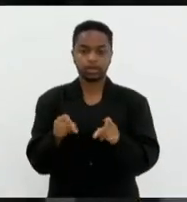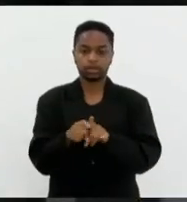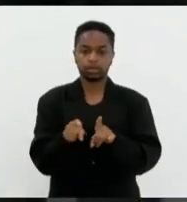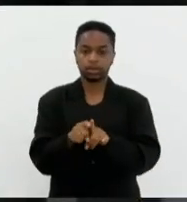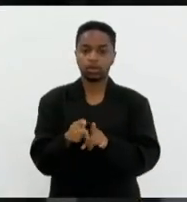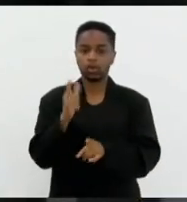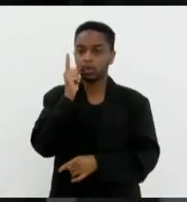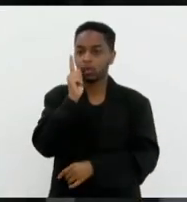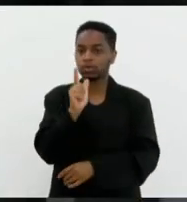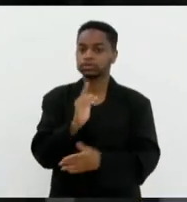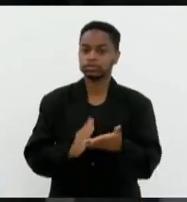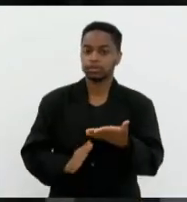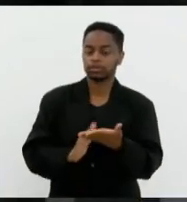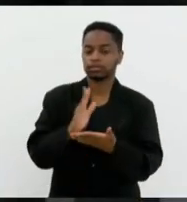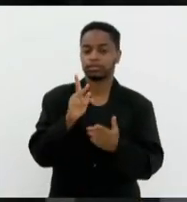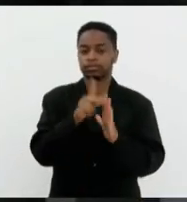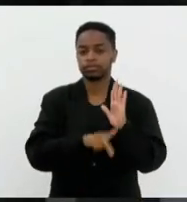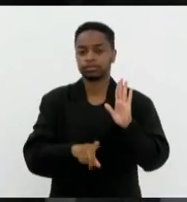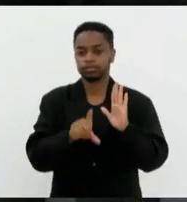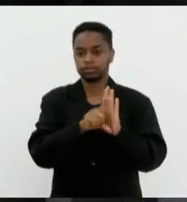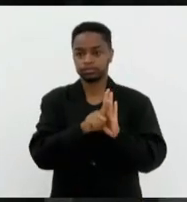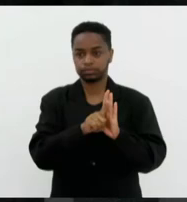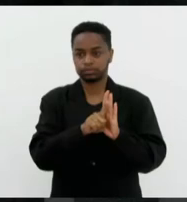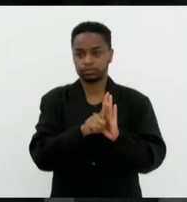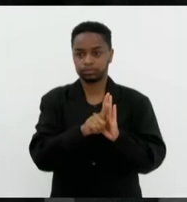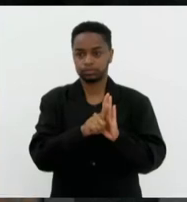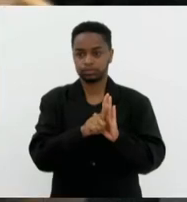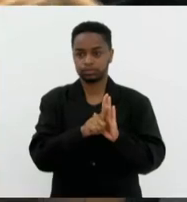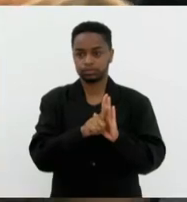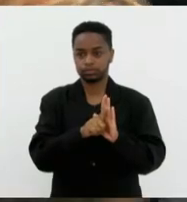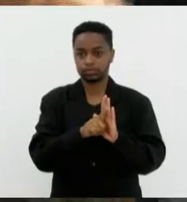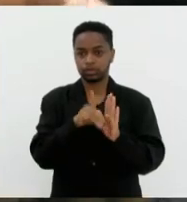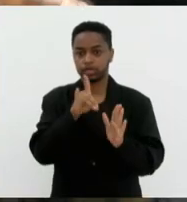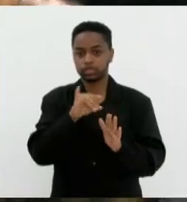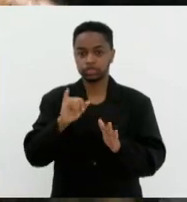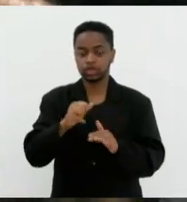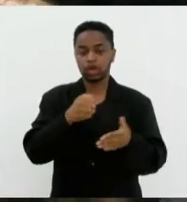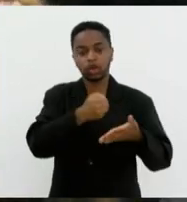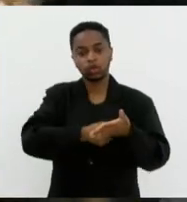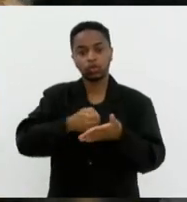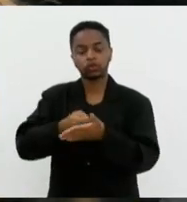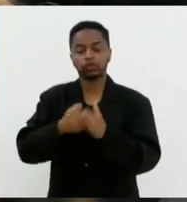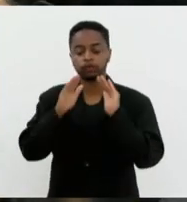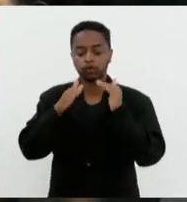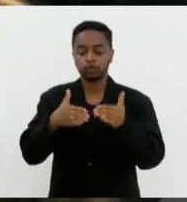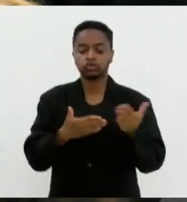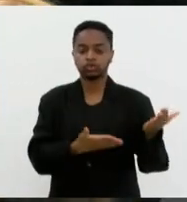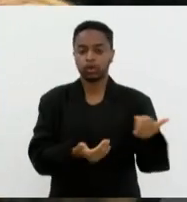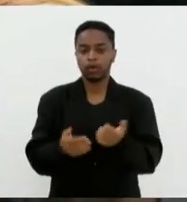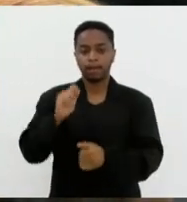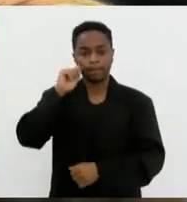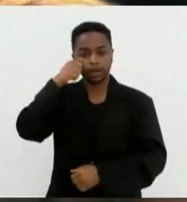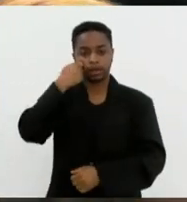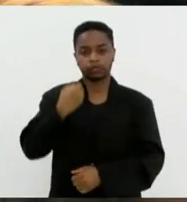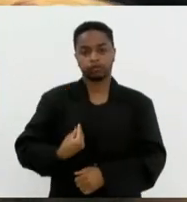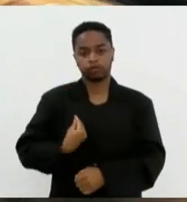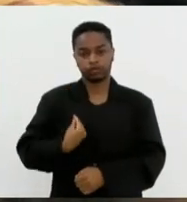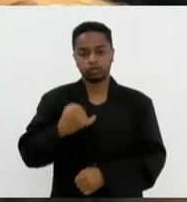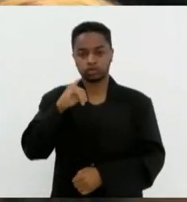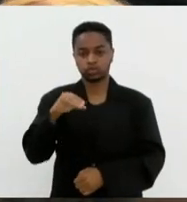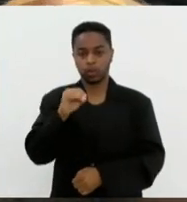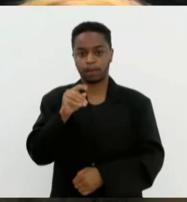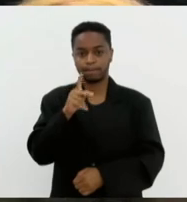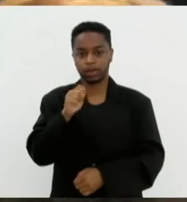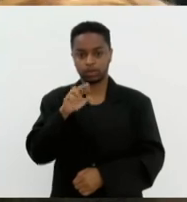fazer a aprovação desse projeto. Dia de luta Jovem Preto Vivo, João Pedro de Matos Pinto.